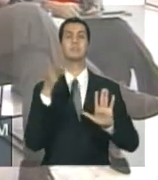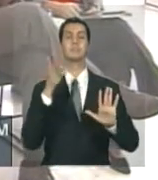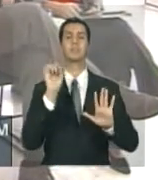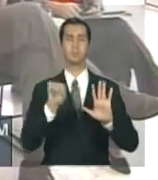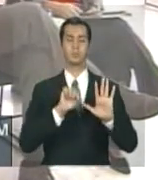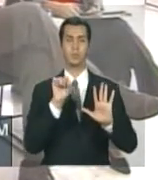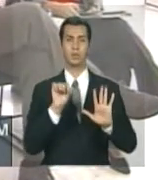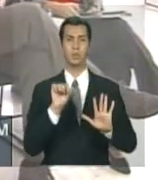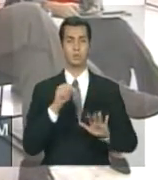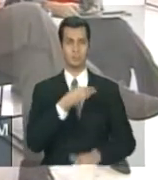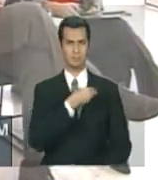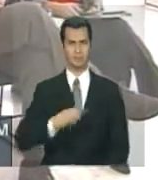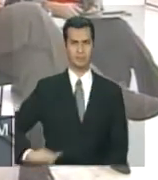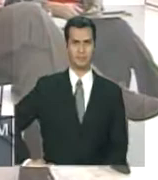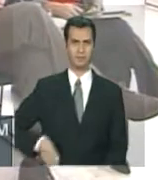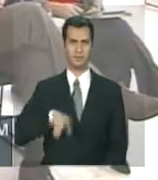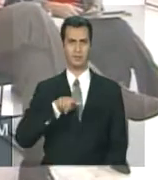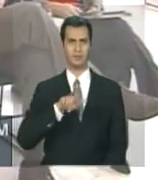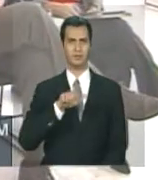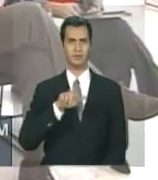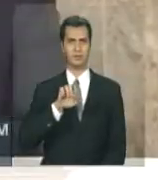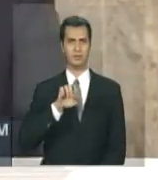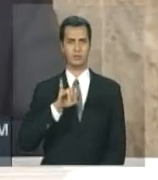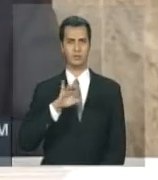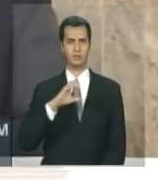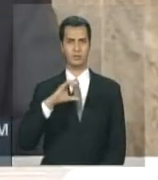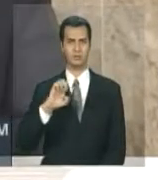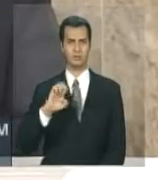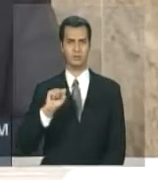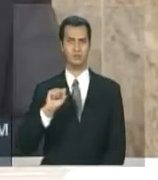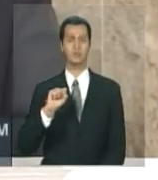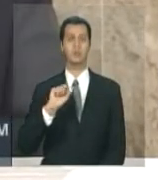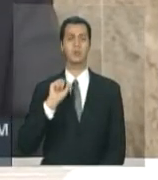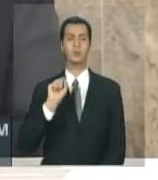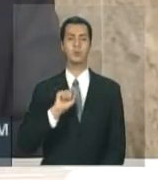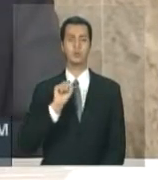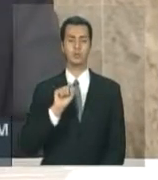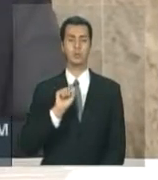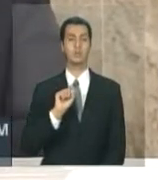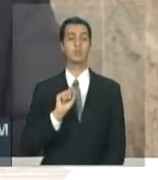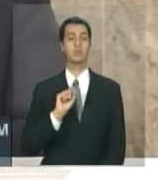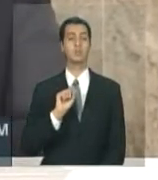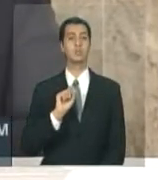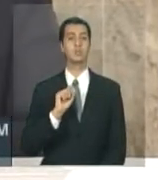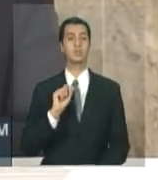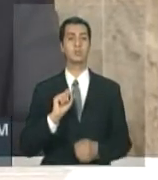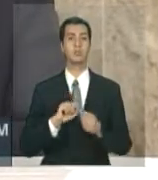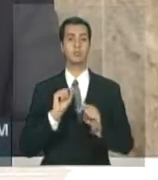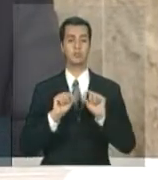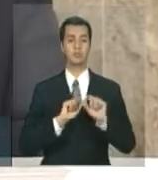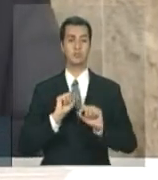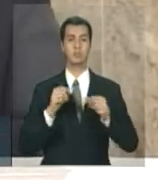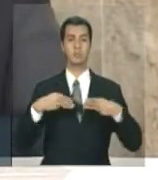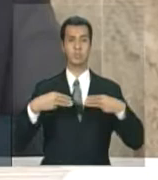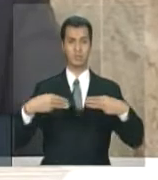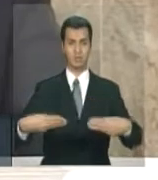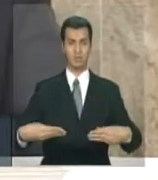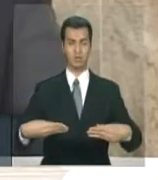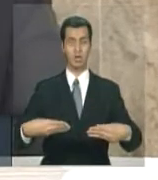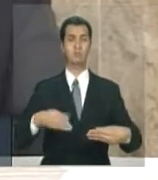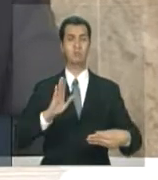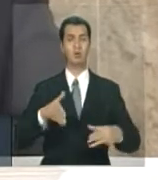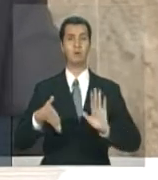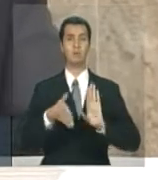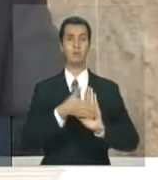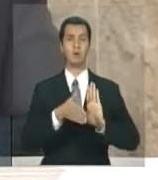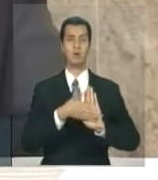os ministérios envolvidos estão encaminhando uma proposição de voto ao Conselho Monetário,